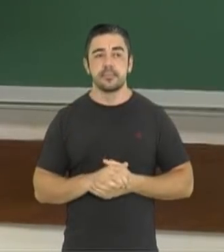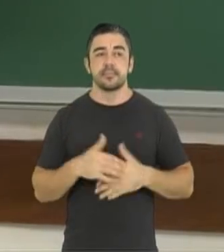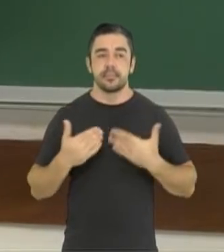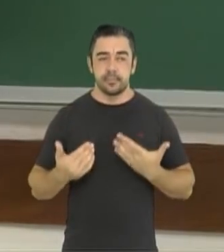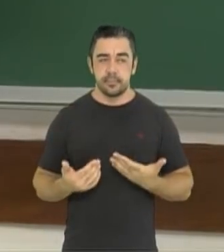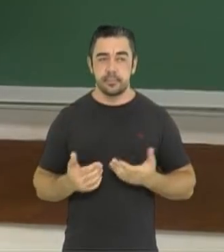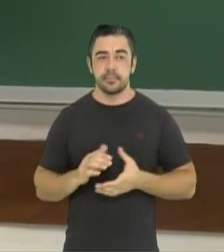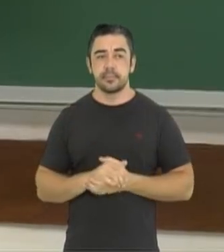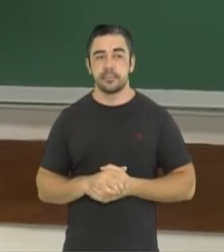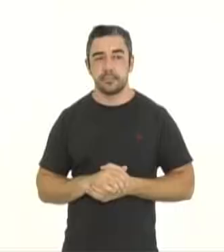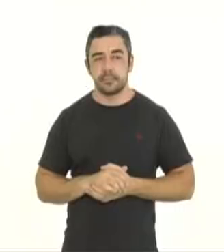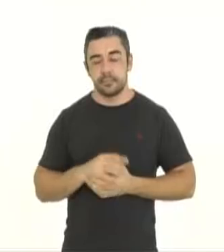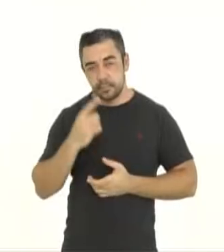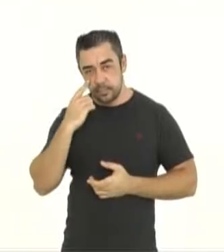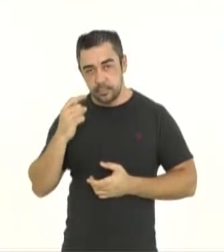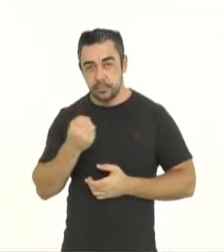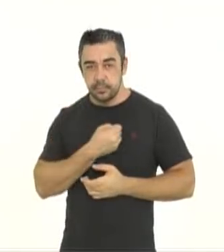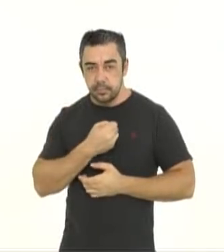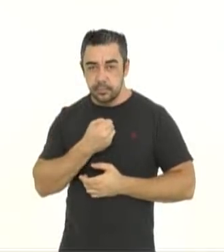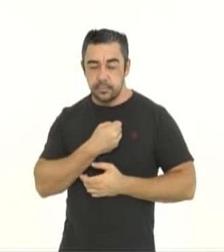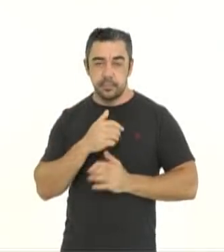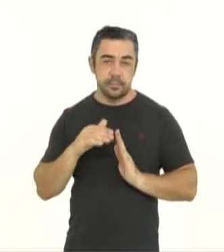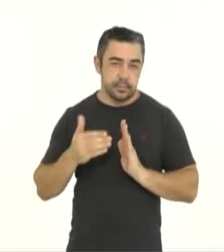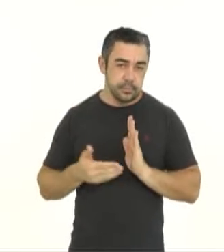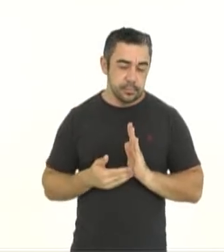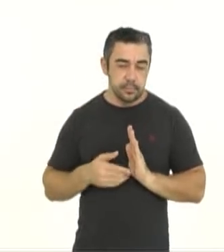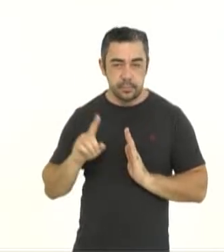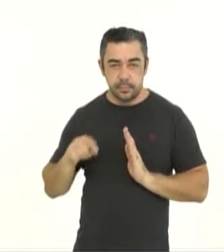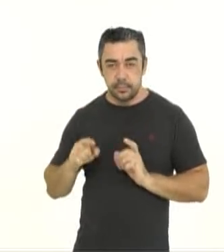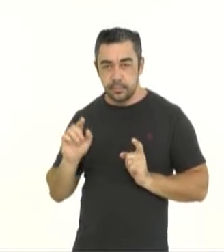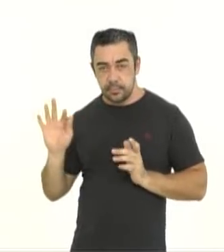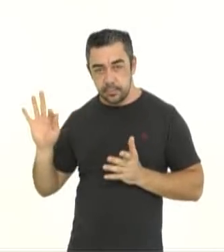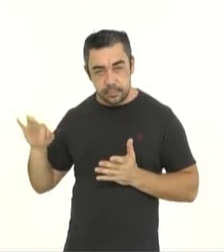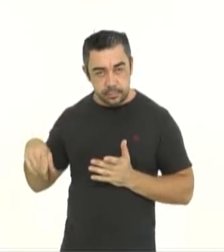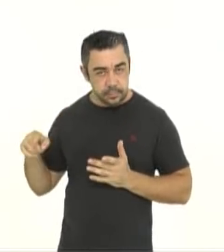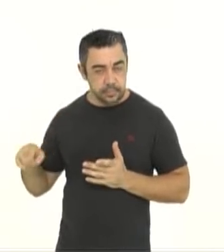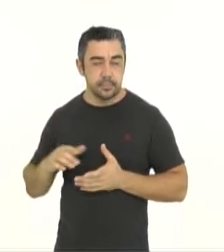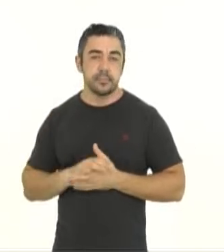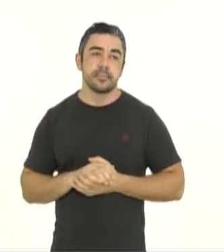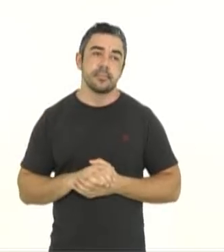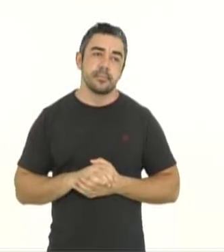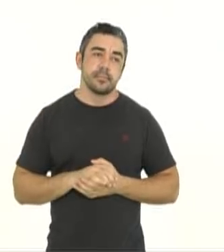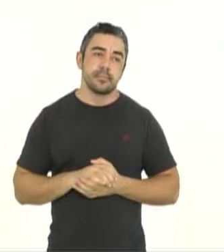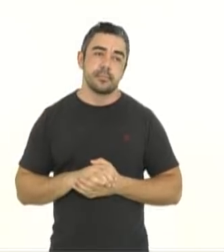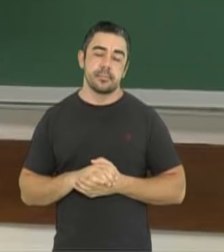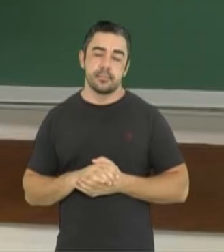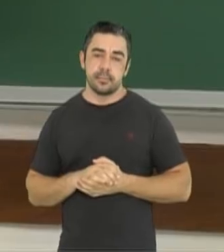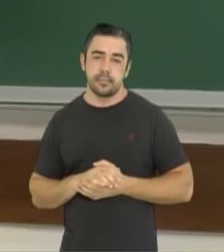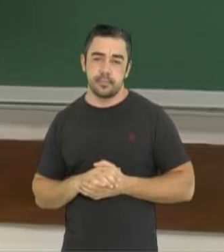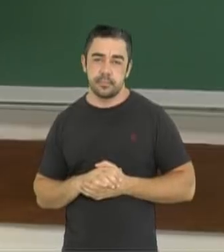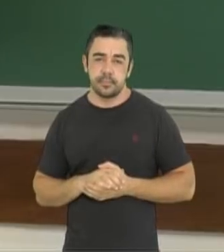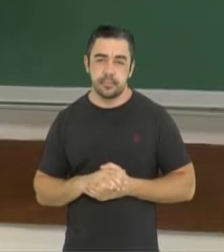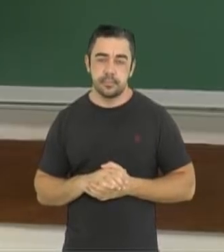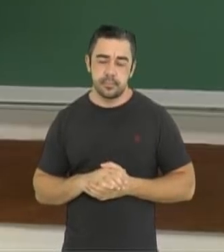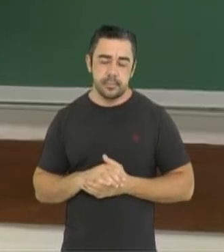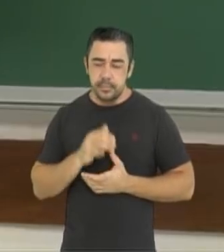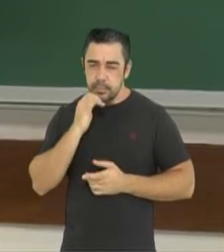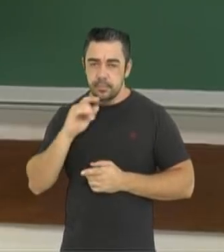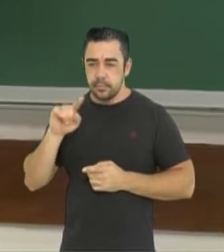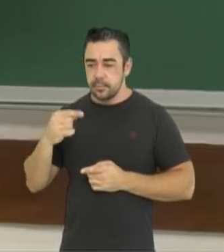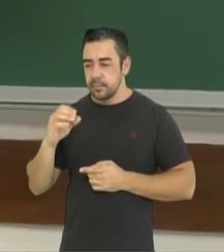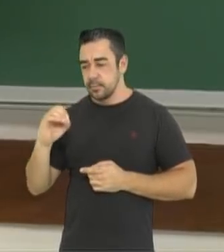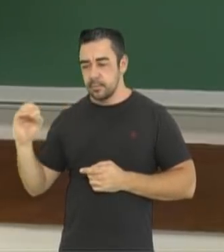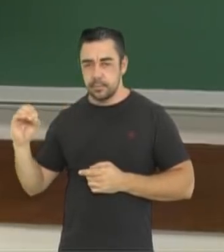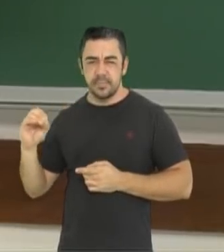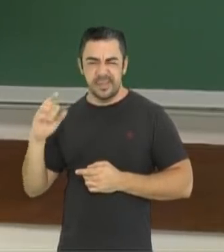casas. Visto que os números inteiros, a vírgula se encontra no final desse número, certo? Então, aqui seria vírgula 0, por exemplo, se eu estivesse falando